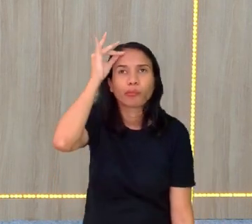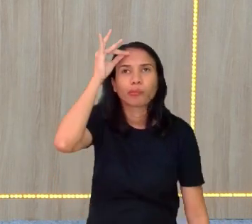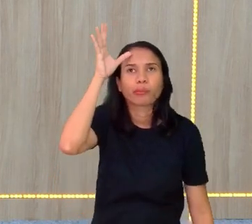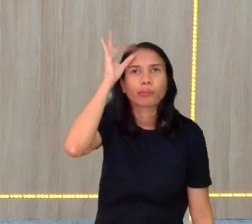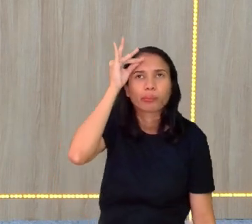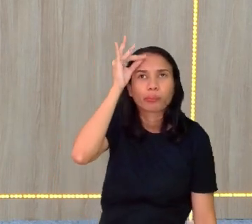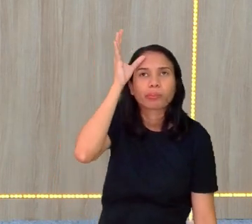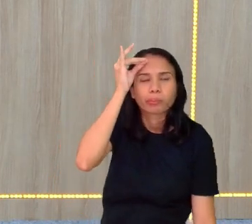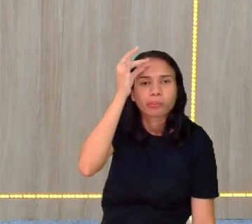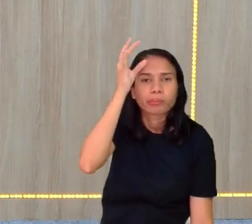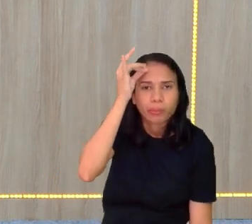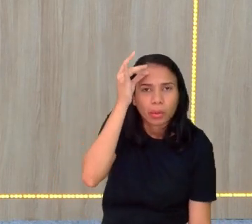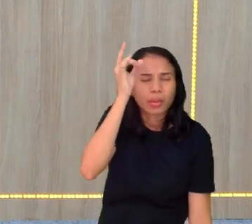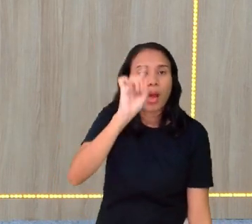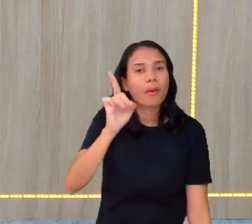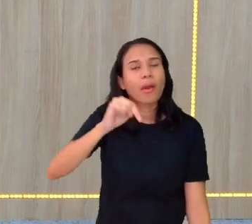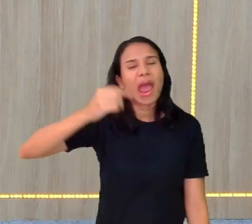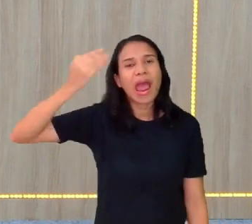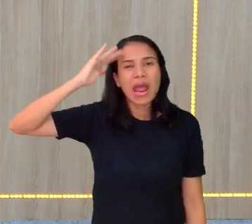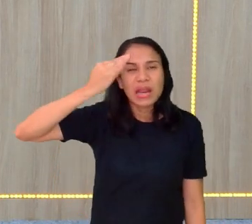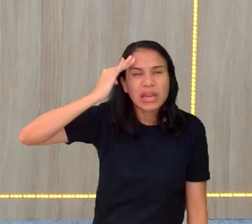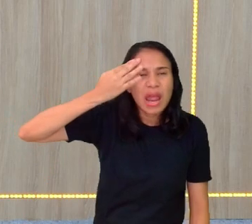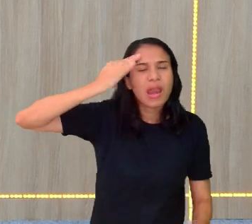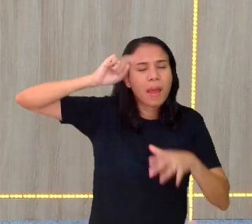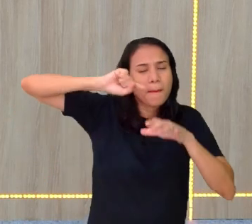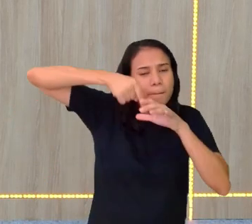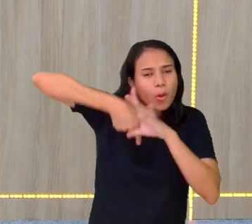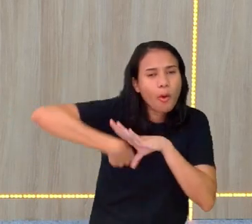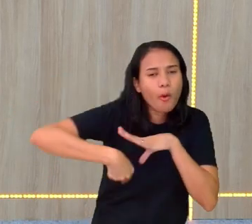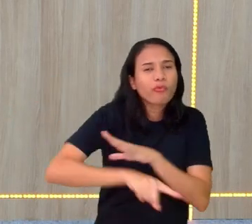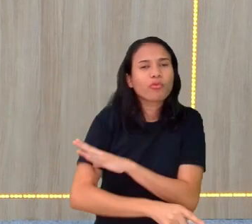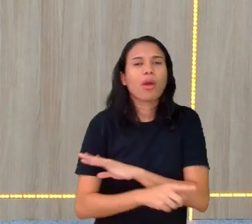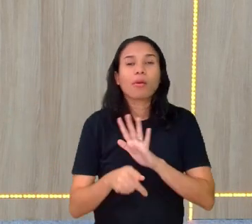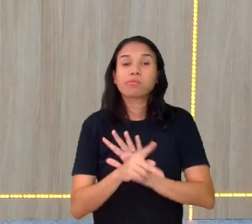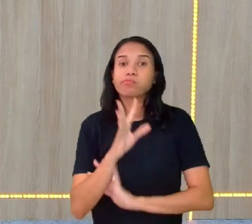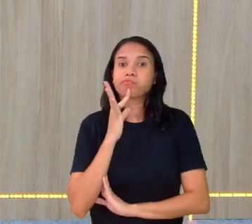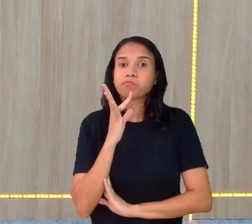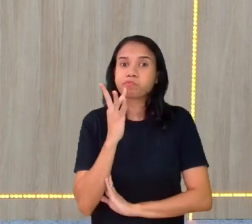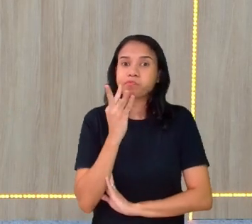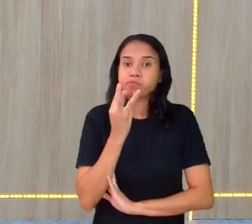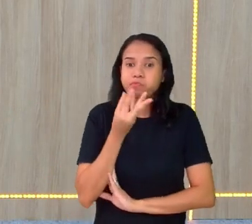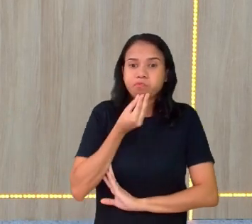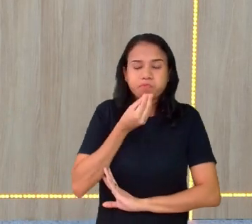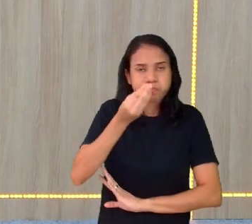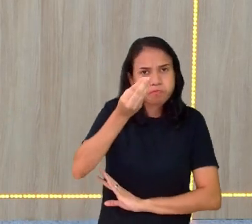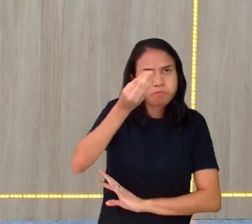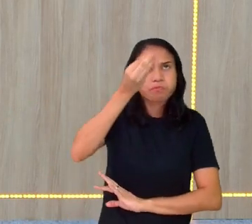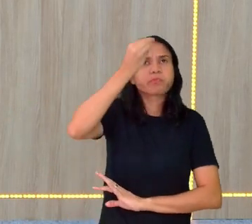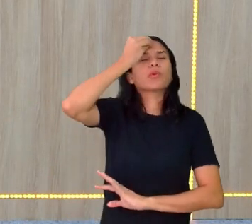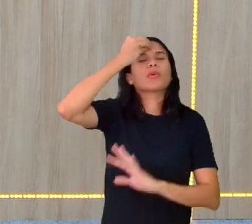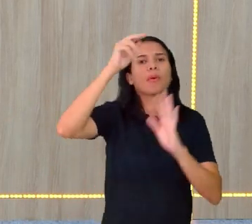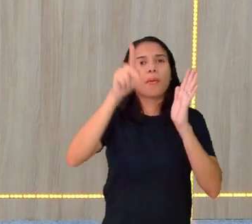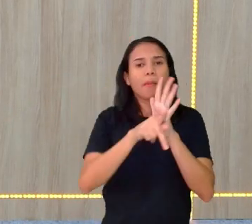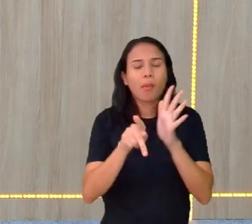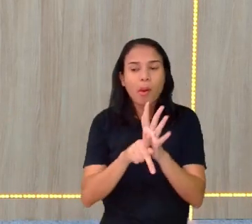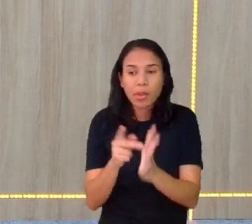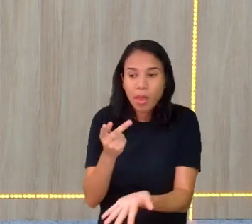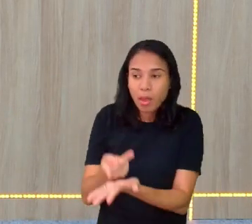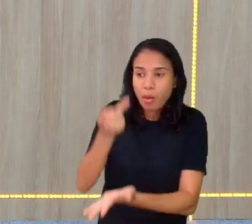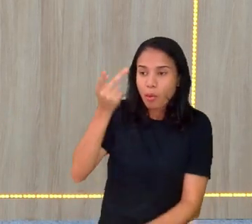né? É entender, se aprofundar, colocar uma luz, uma lupa naquele